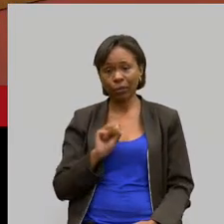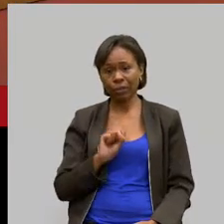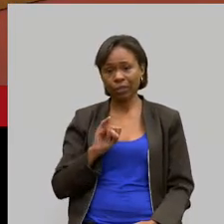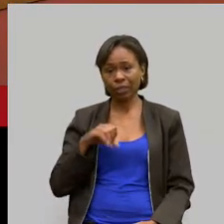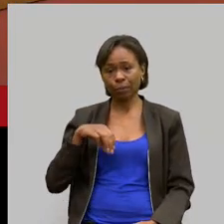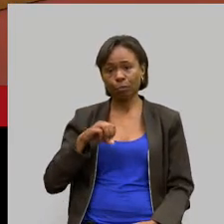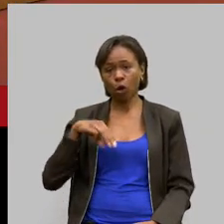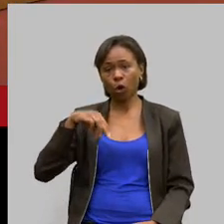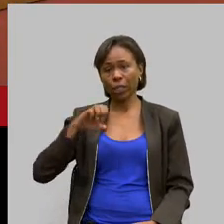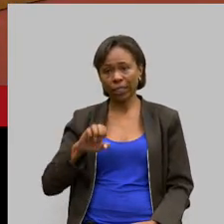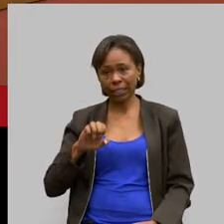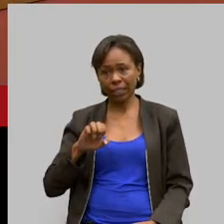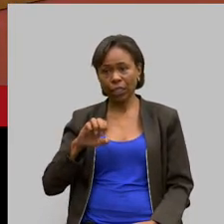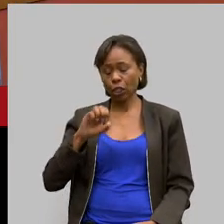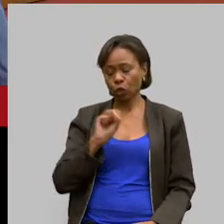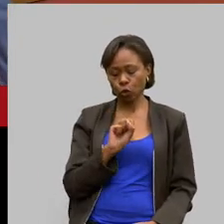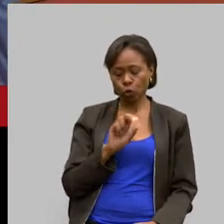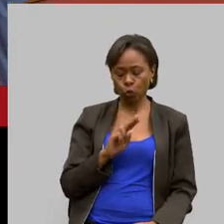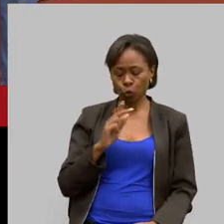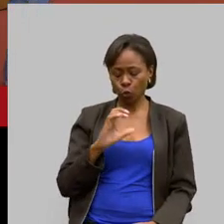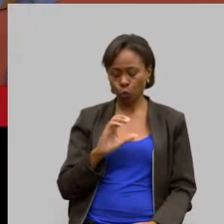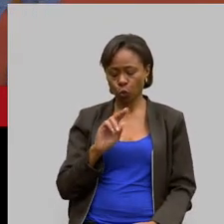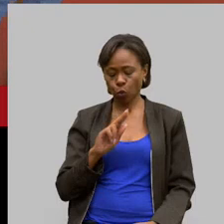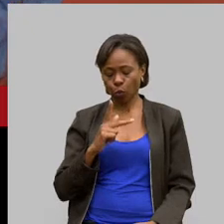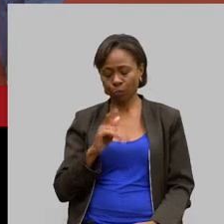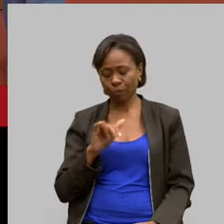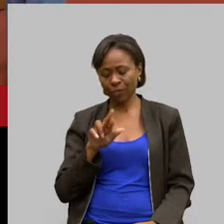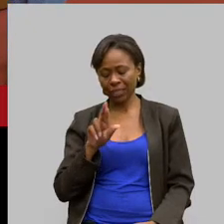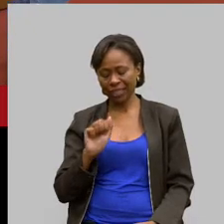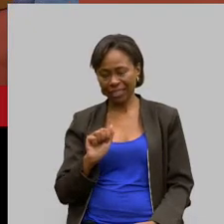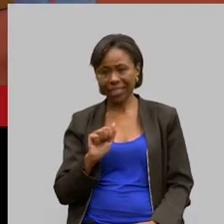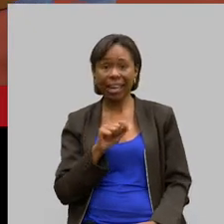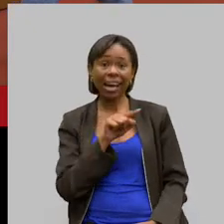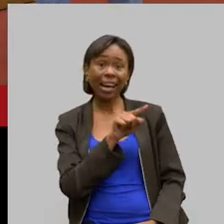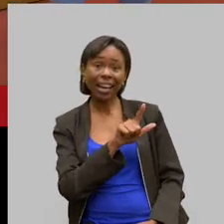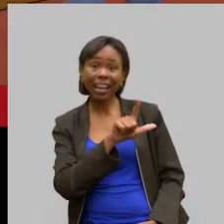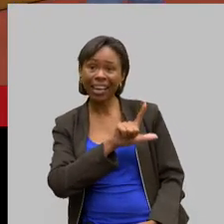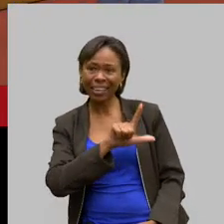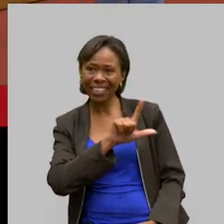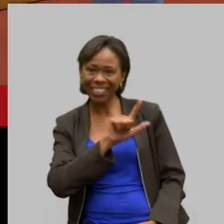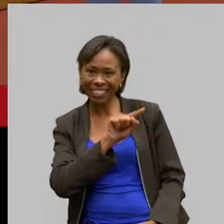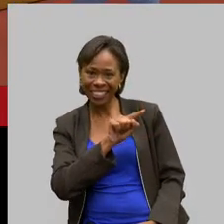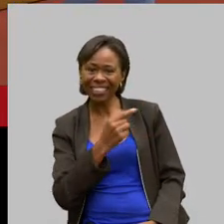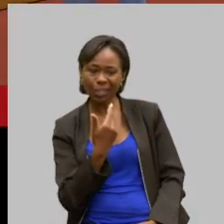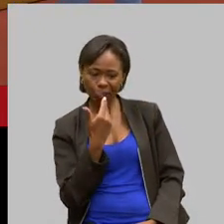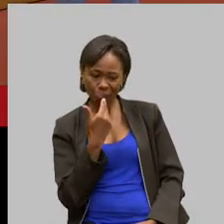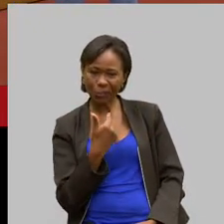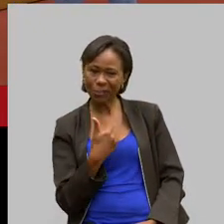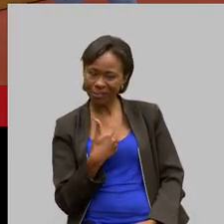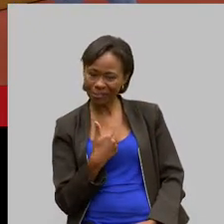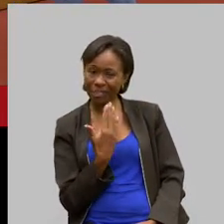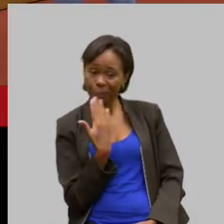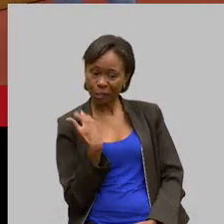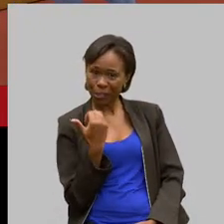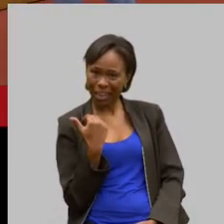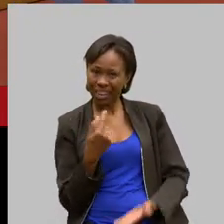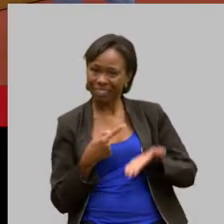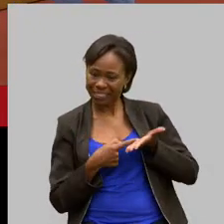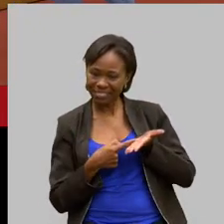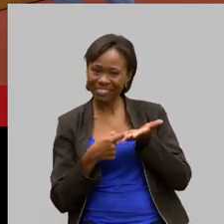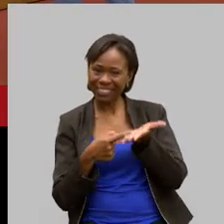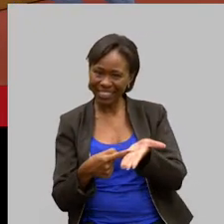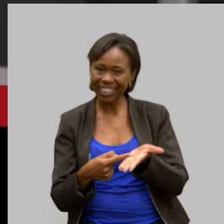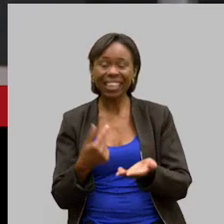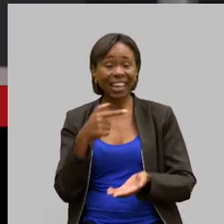Sucupira e eu recebi o convite da Leilane Xuxa ela tá me ajudando igualzinho tá ajudando ajudou